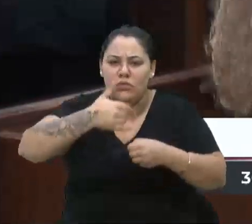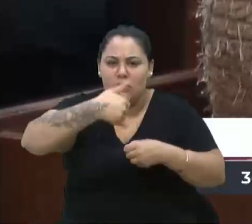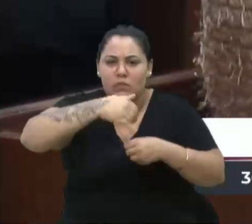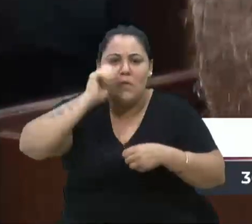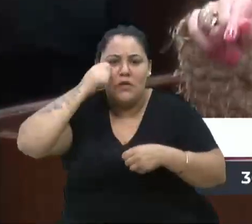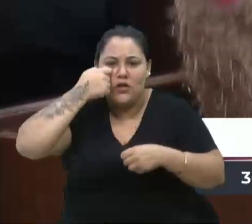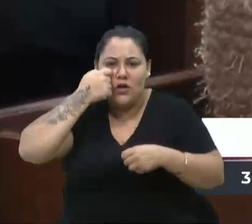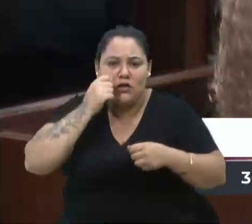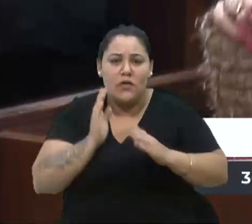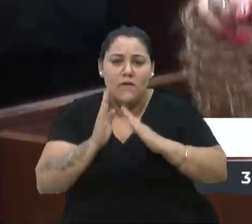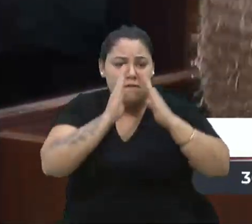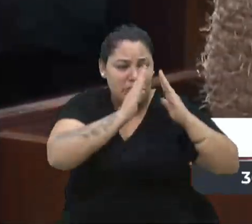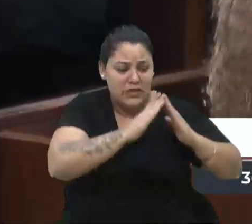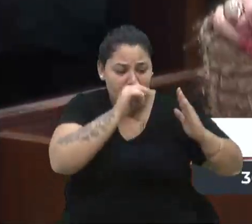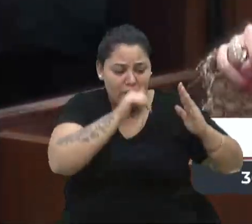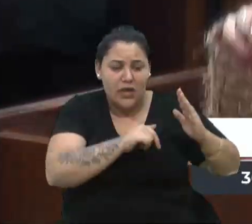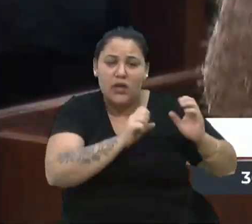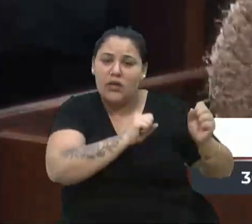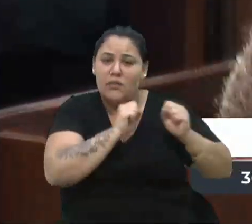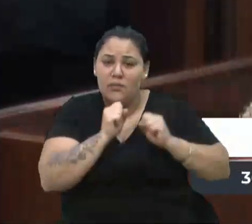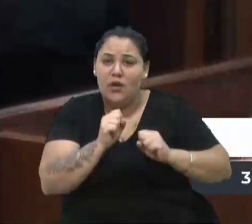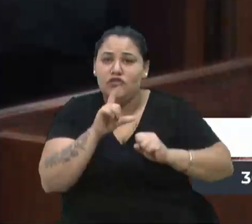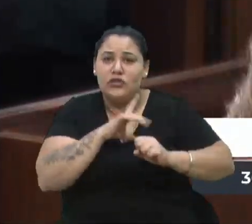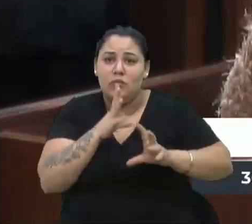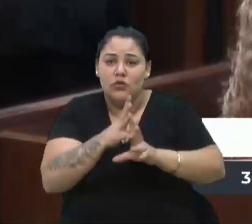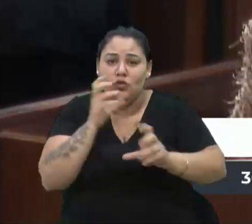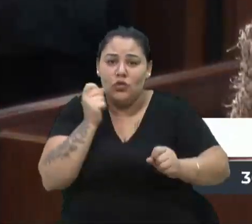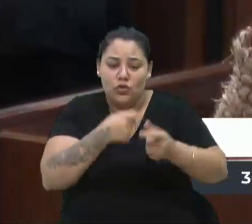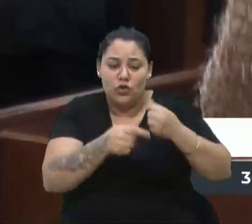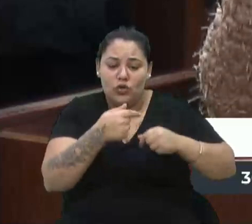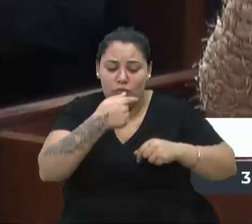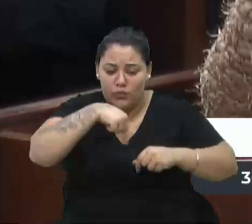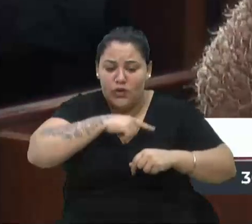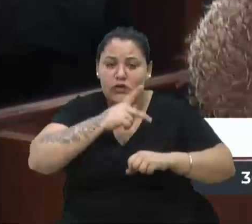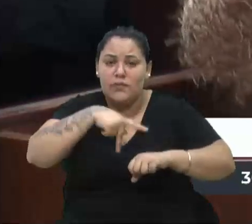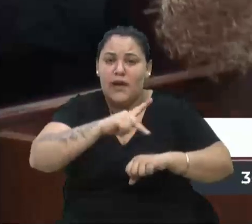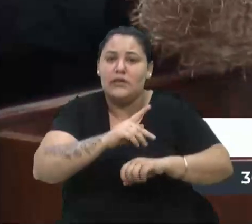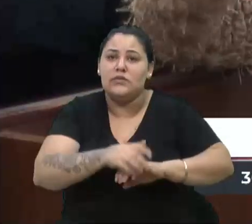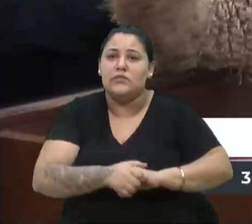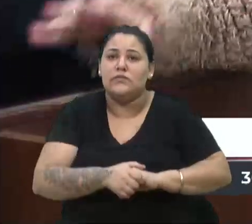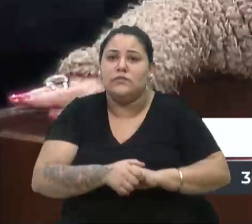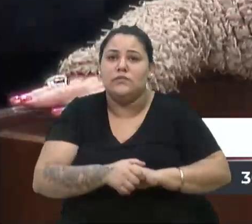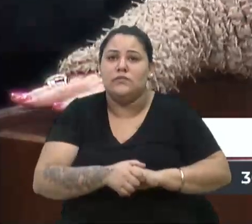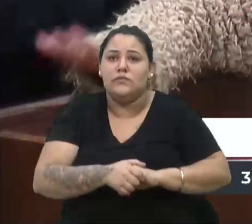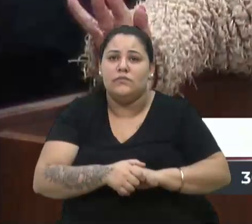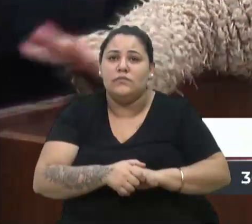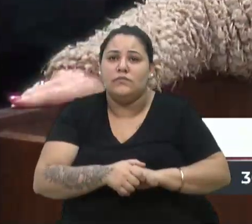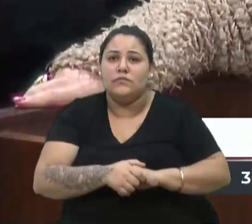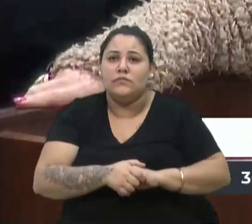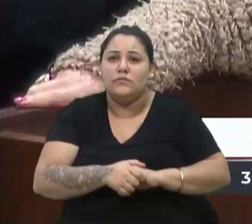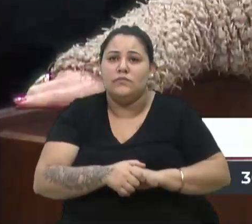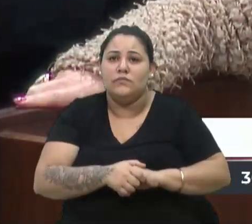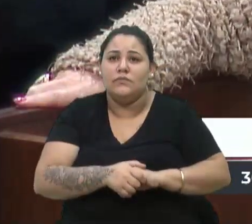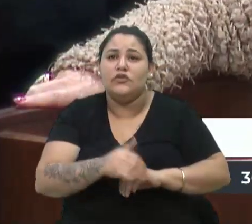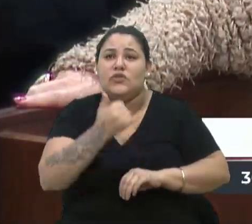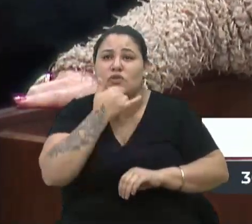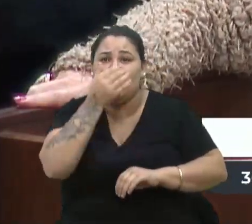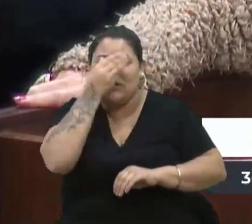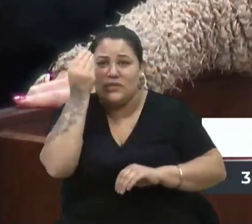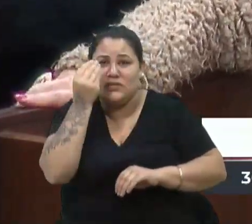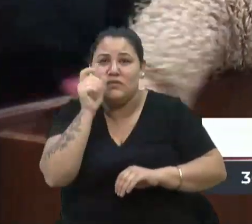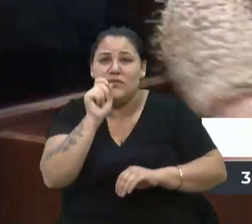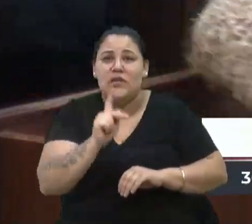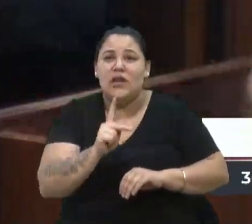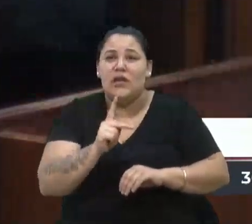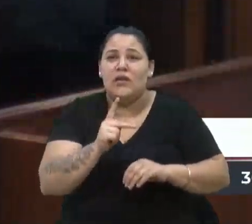e que pode gerar muito lucro econômico para o nosso país. Não sei, não dá parte, Desculpa quem tinha pedido.